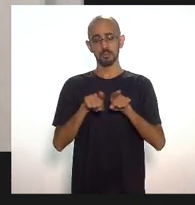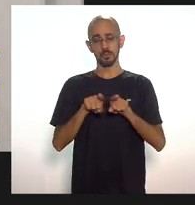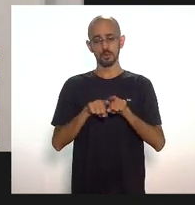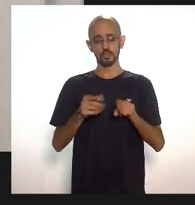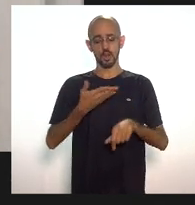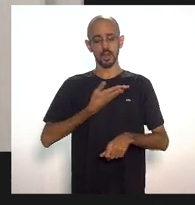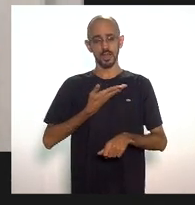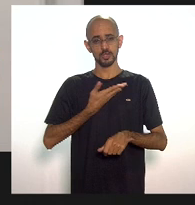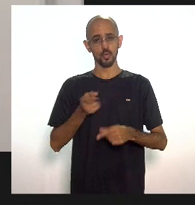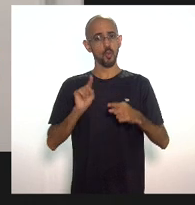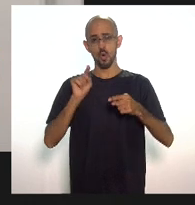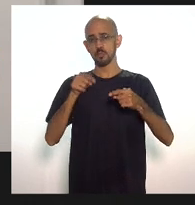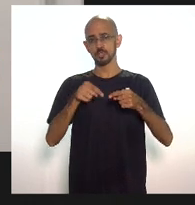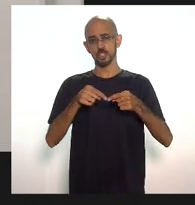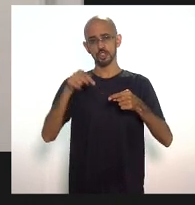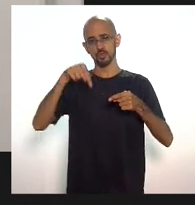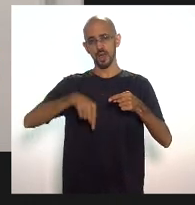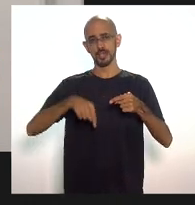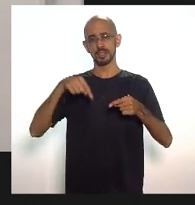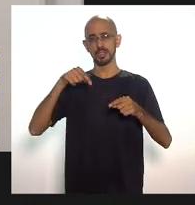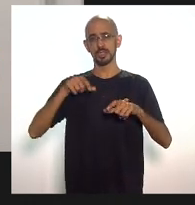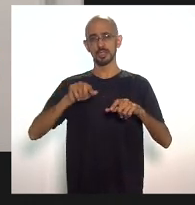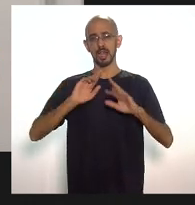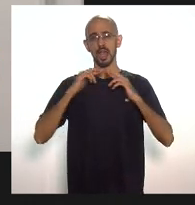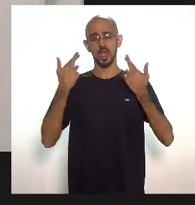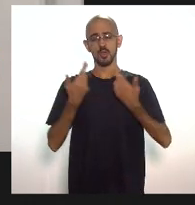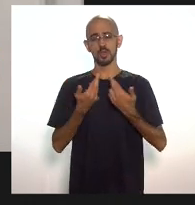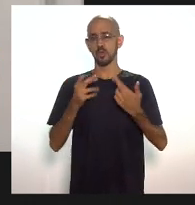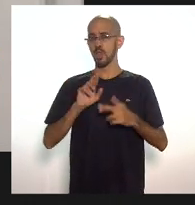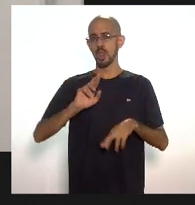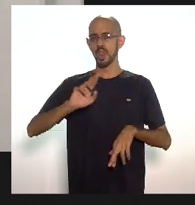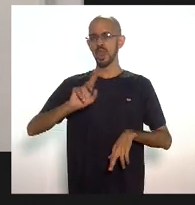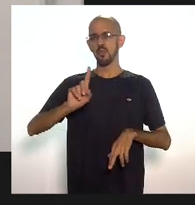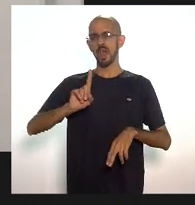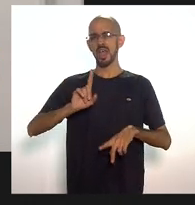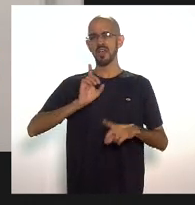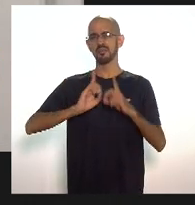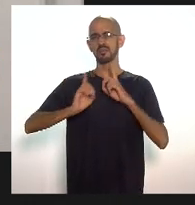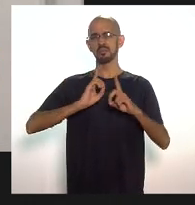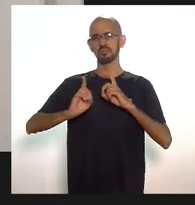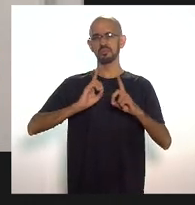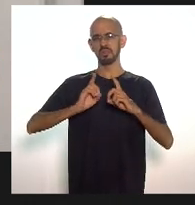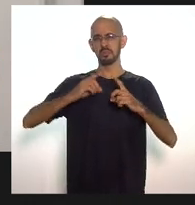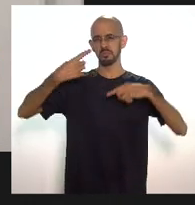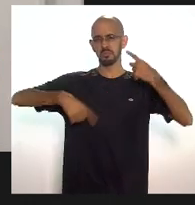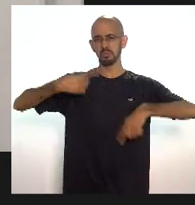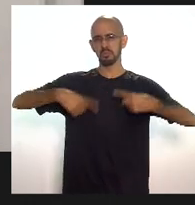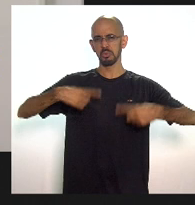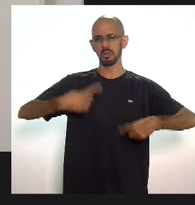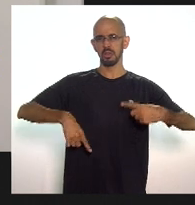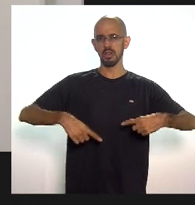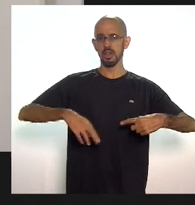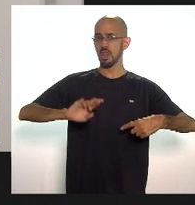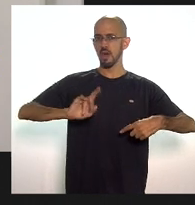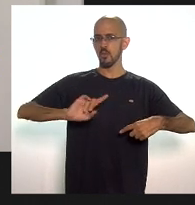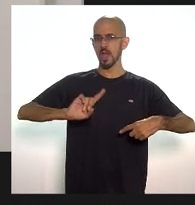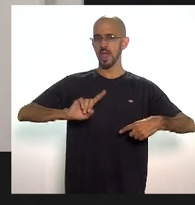sua presença na nossa reunião não é debater o objetivo do PL